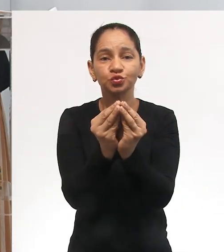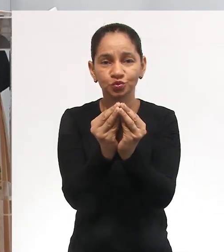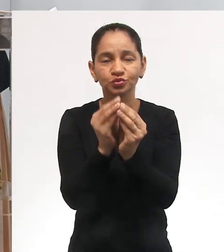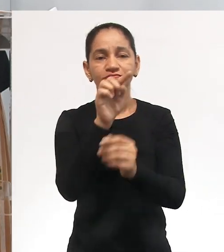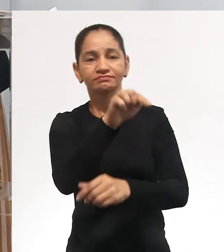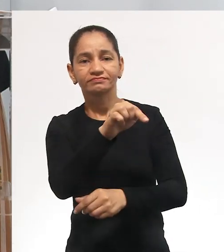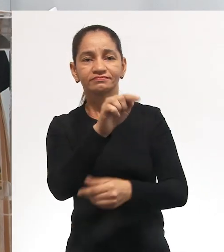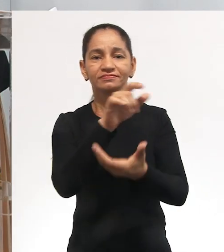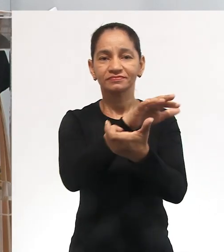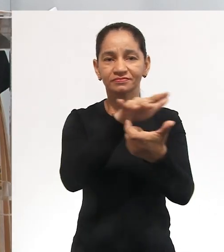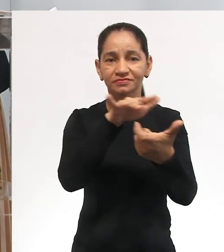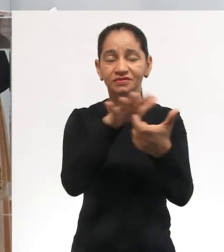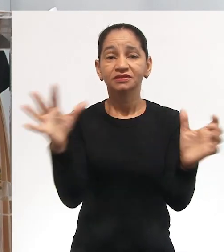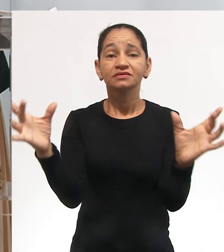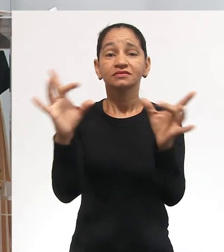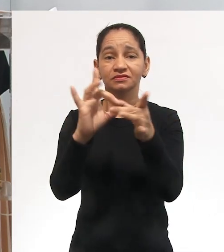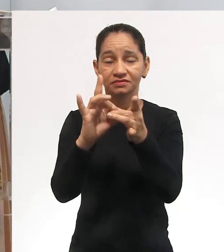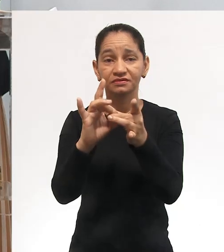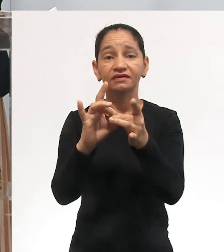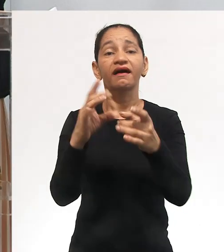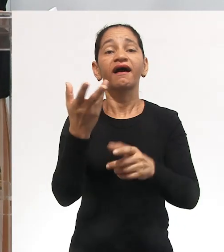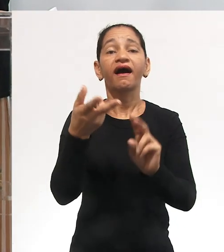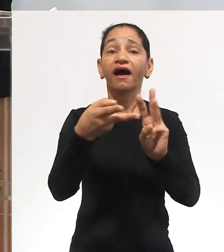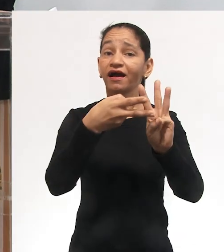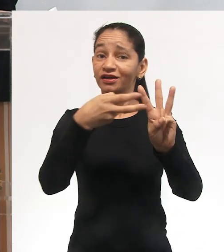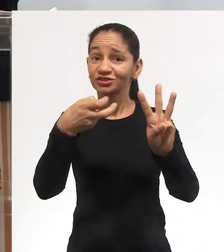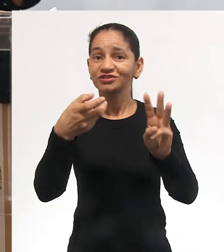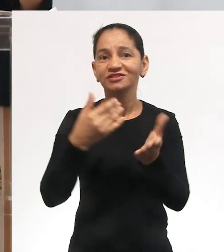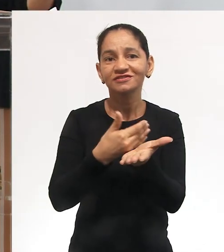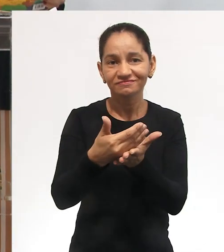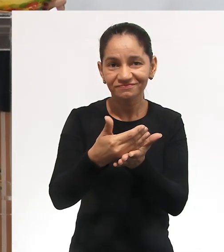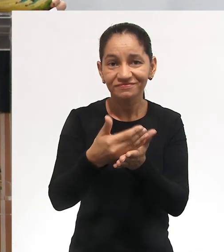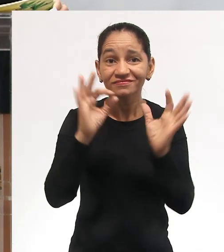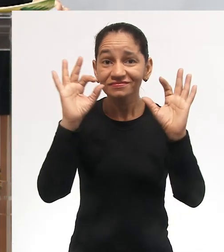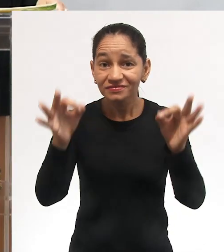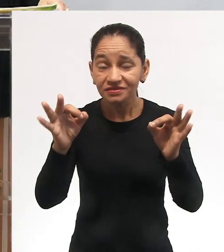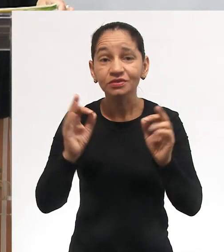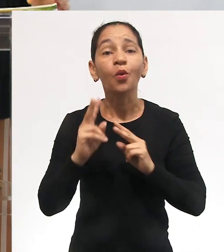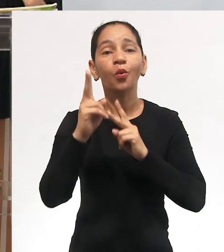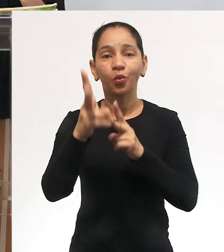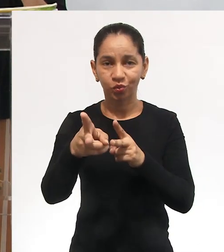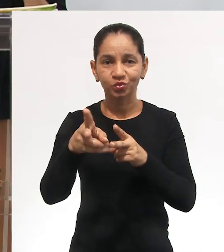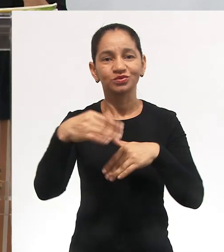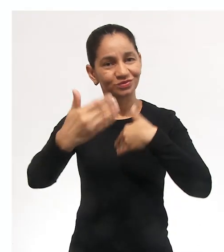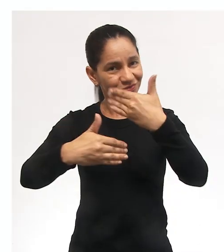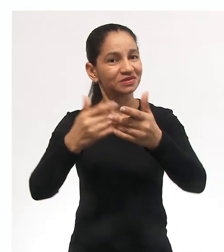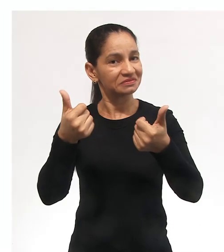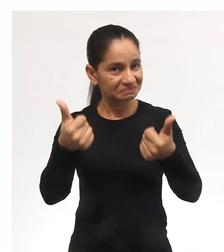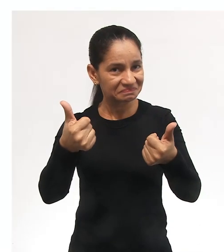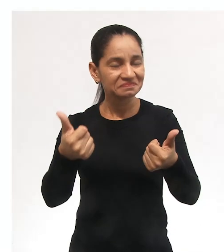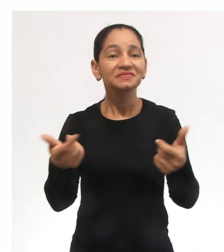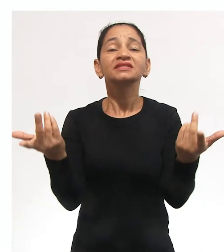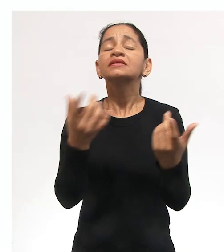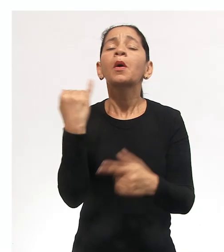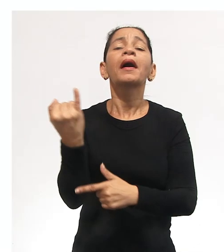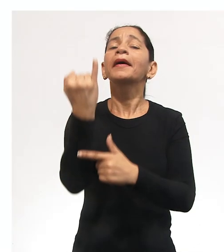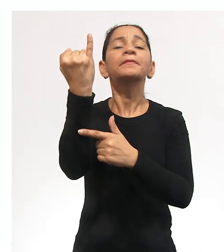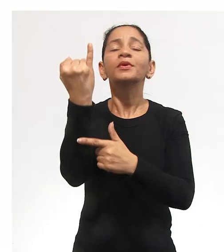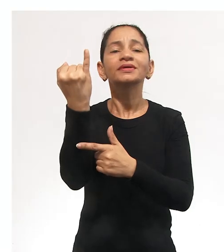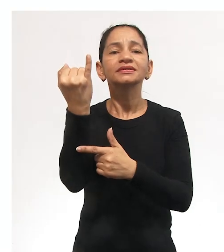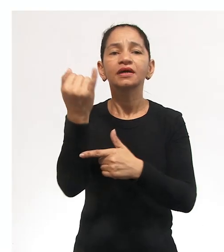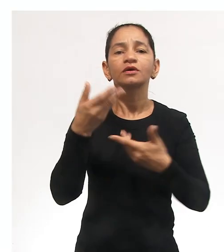literatura infantil e juvenil indígena, tá, gente? E vamos continuando aqui. A importância